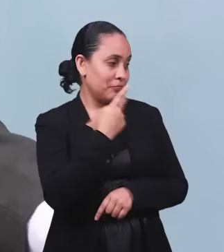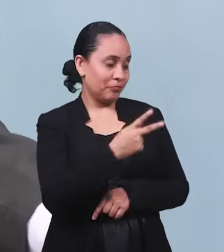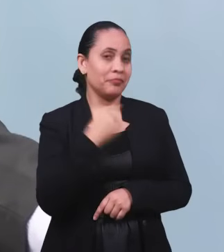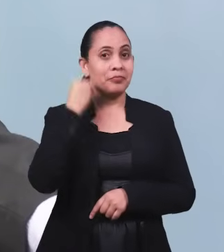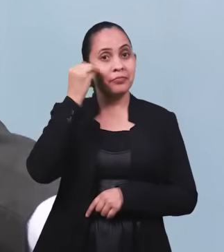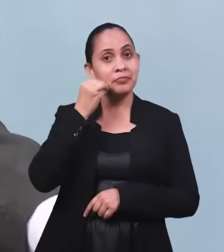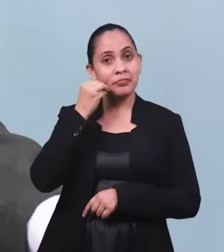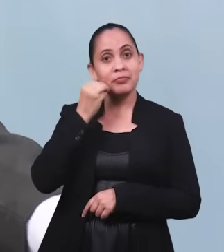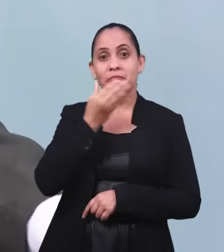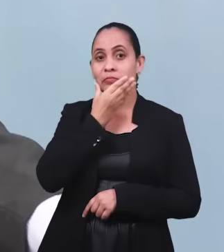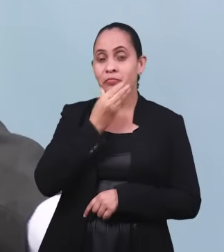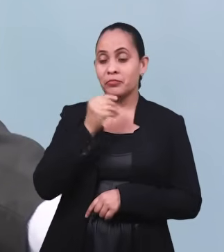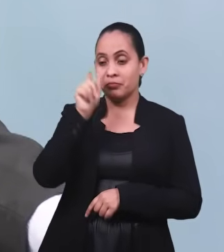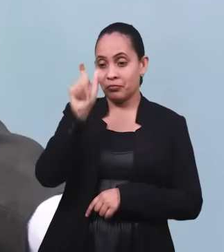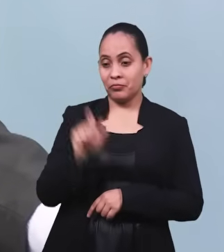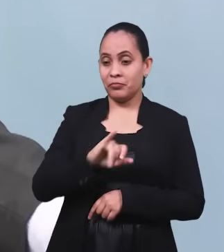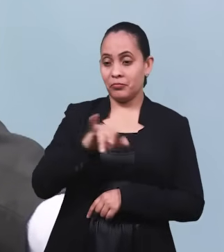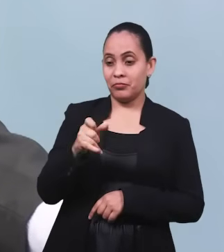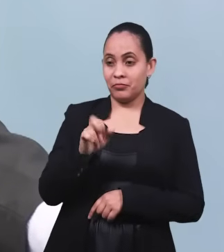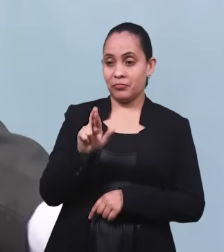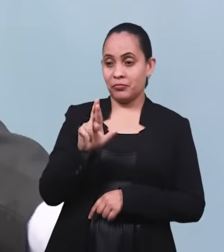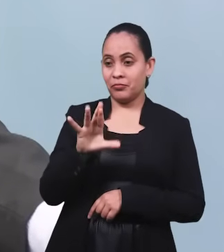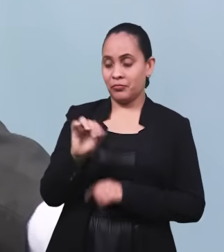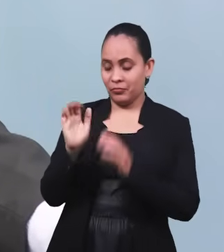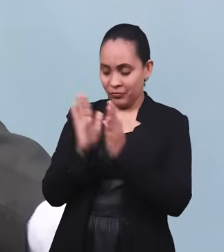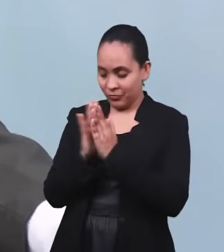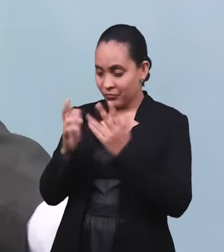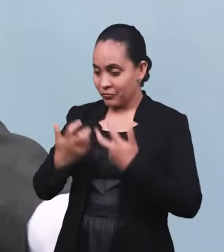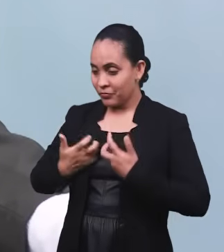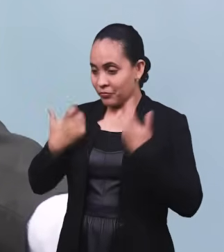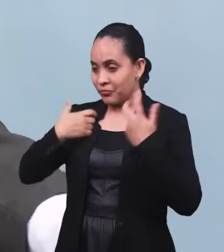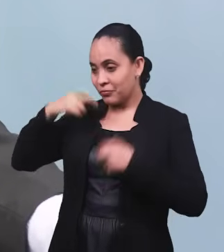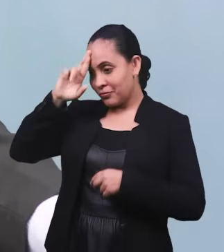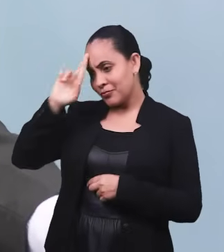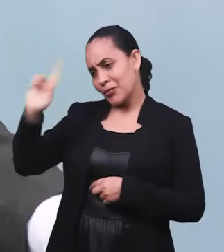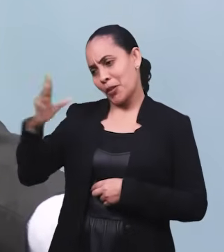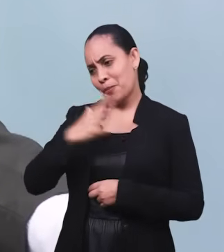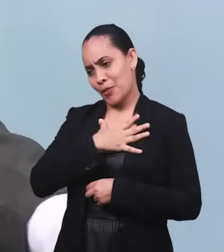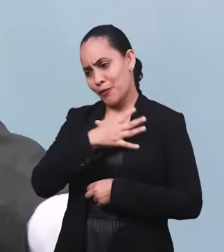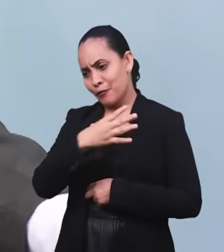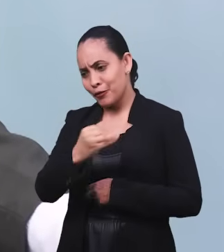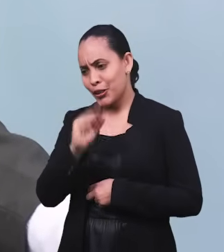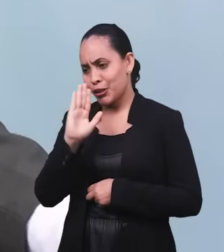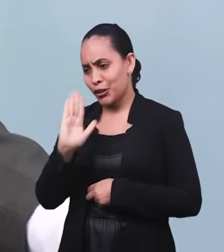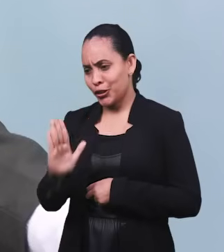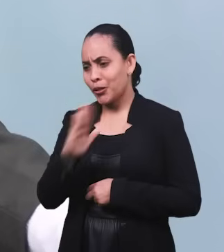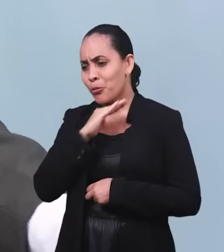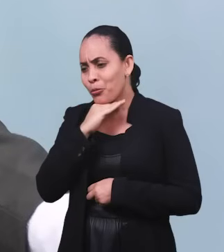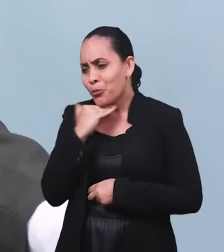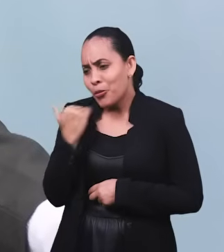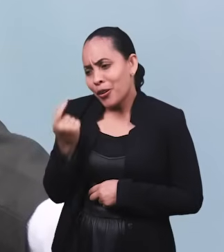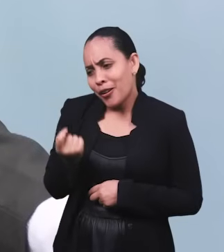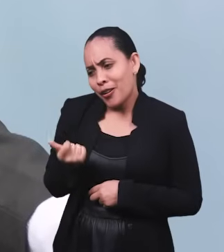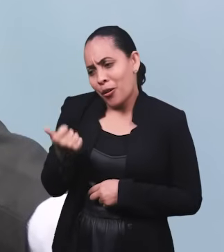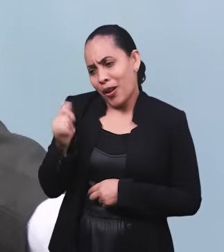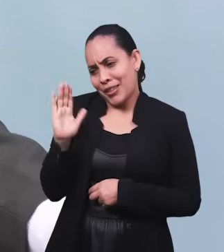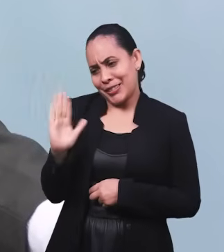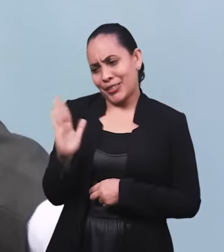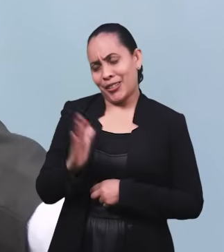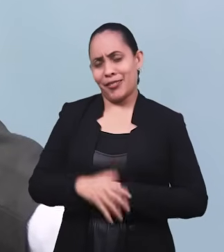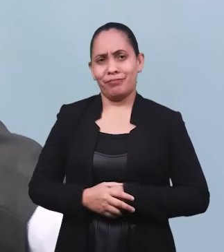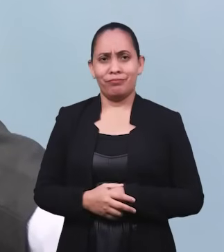Jairo, porque Jairo, ele ora ao Senhor, né? Senhor, minha filha está à beira da morte.